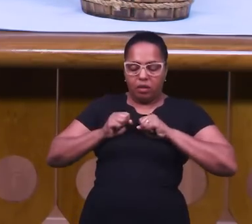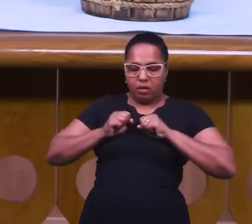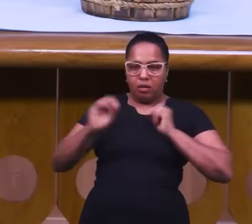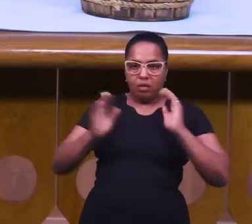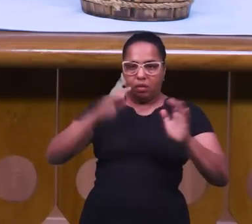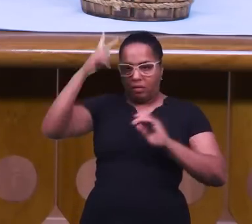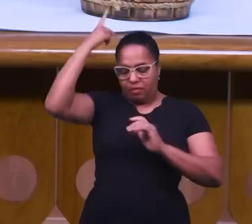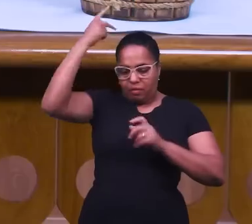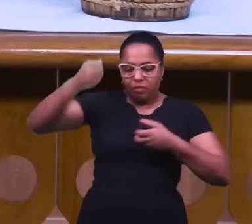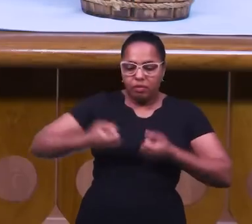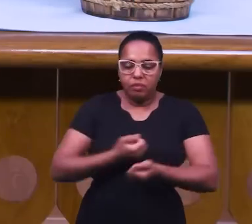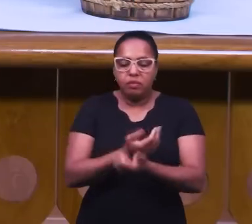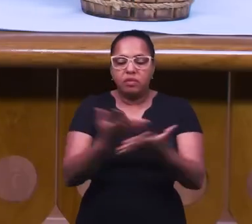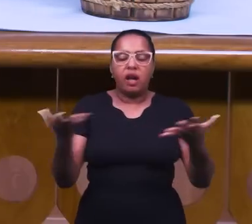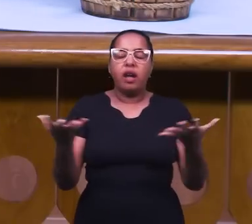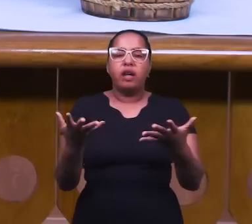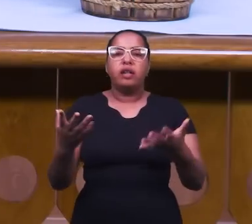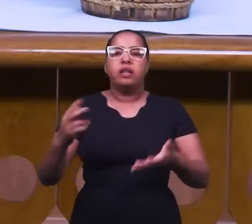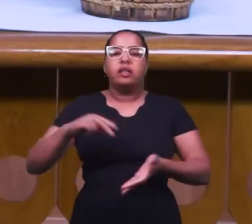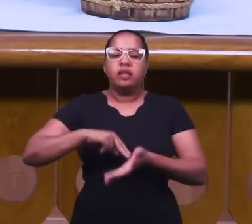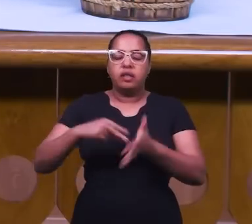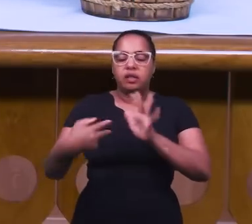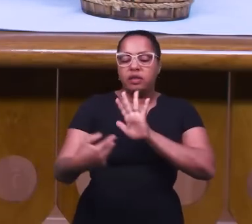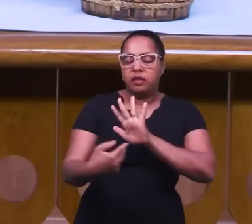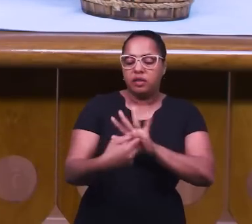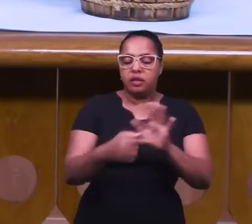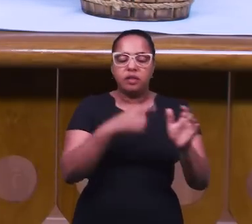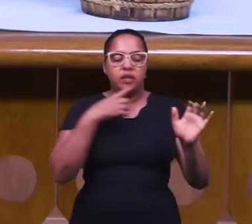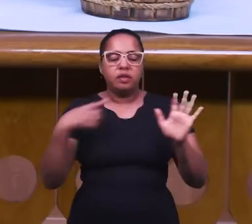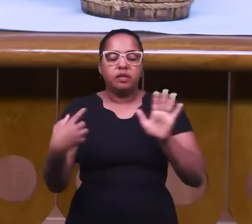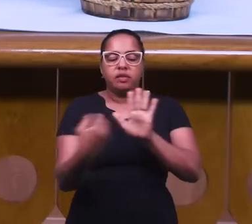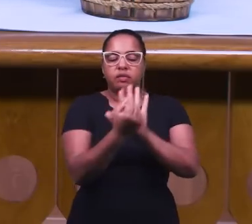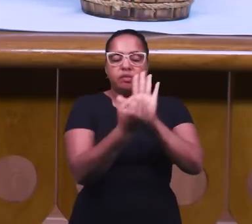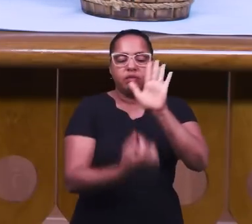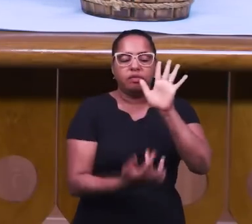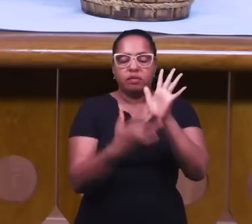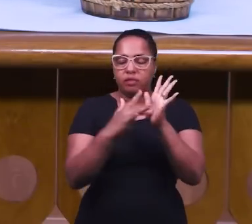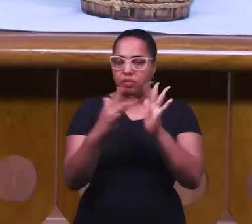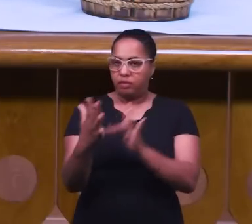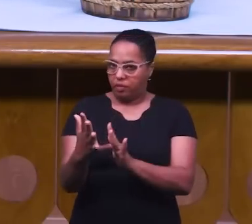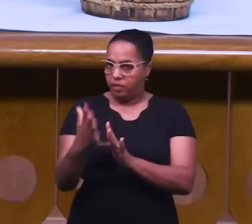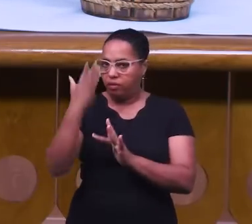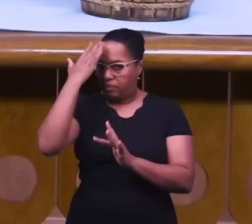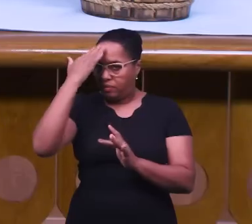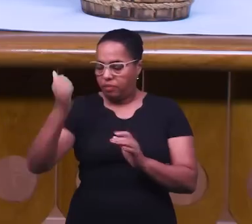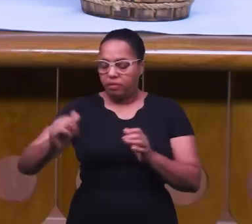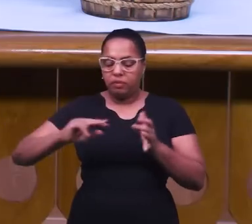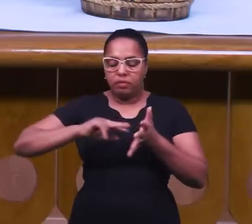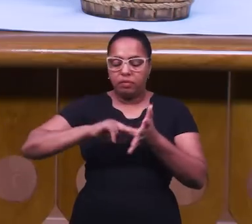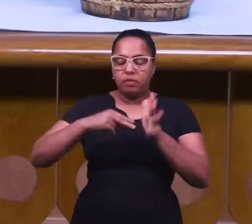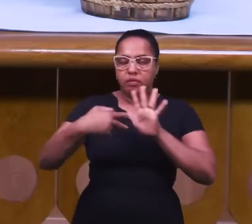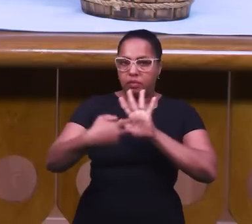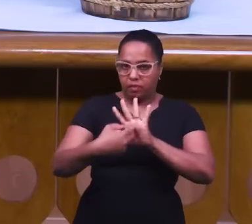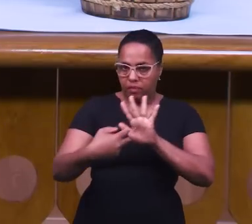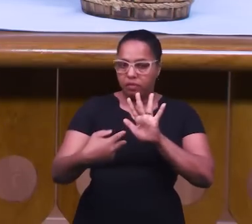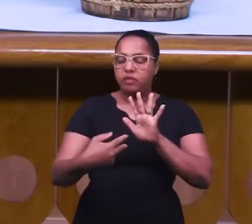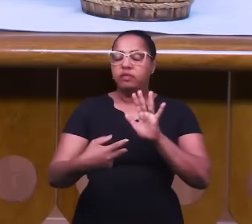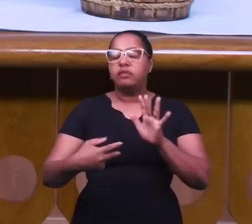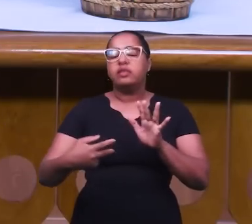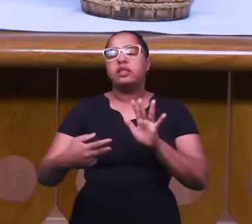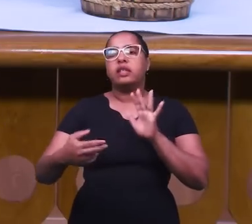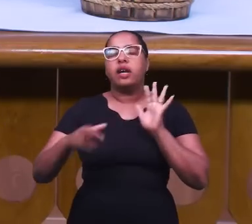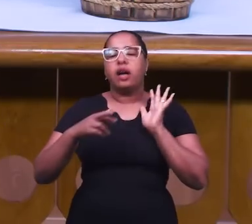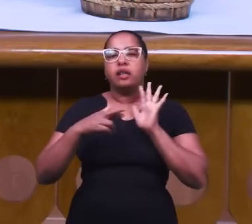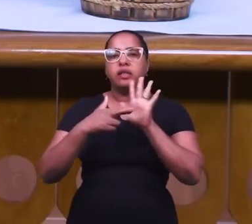dessa vida, portanto, o sangue de Jesus, para sabermos o significado do sangue de Jesus, ele simboliza